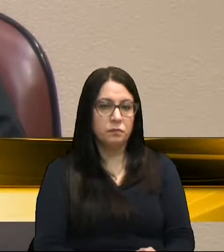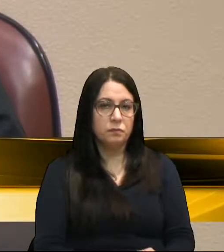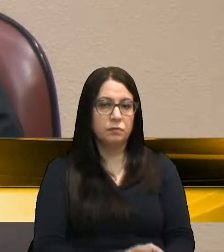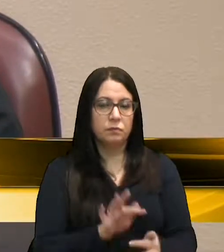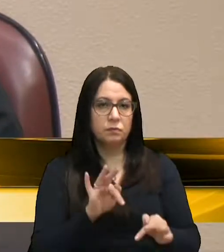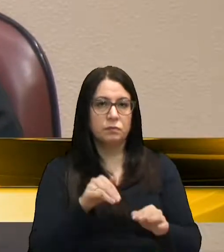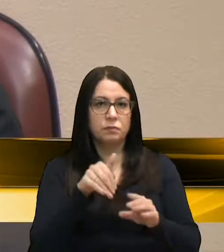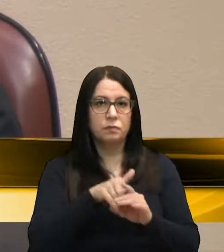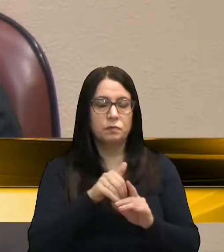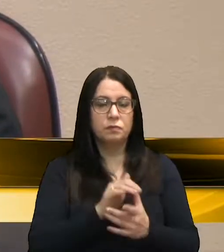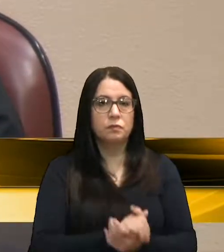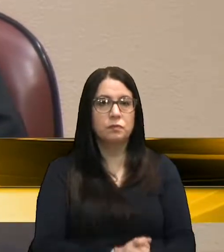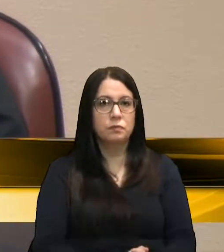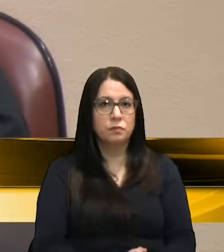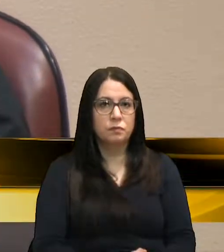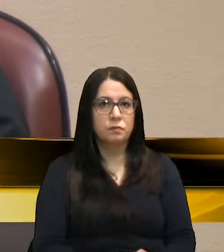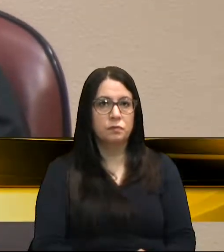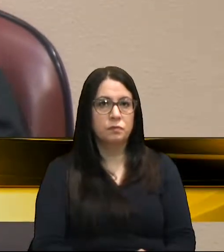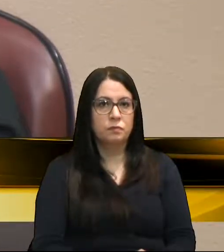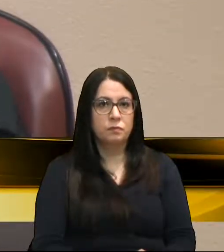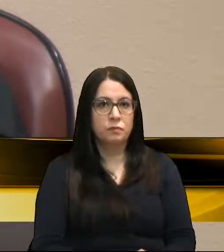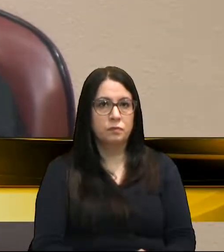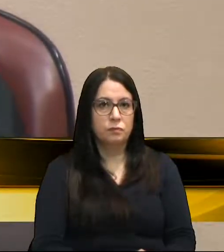Encerrada a votação.